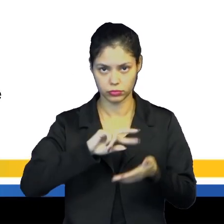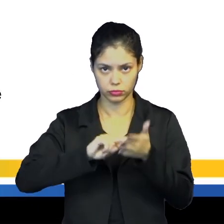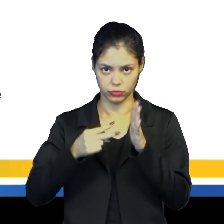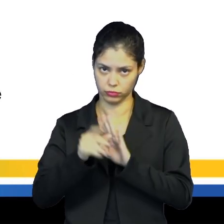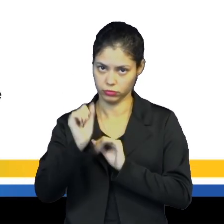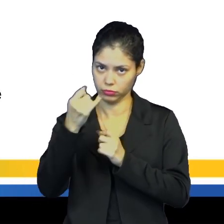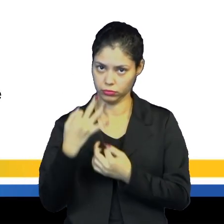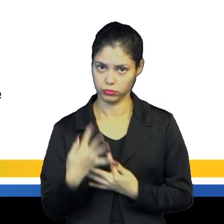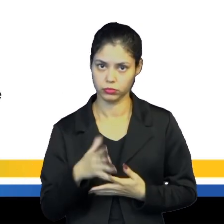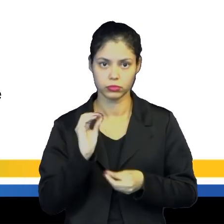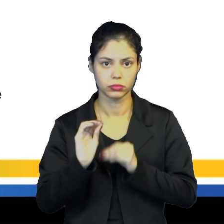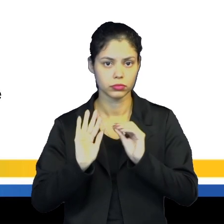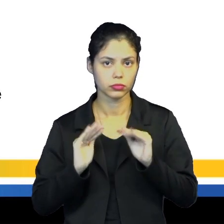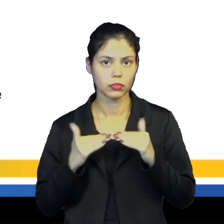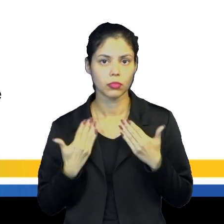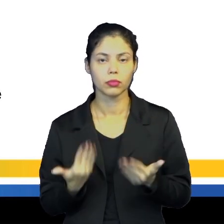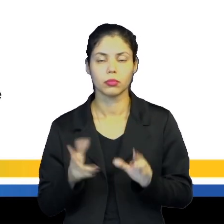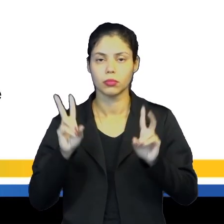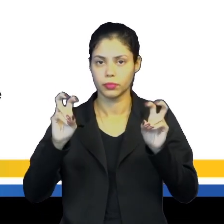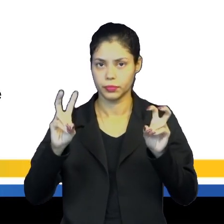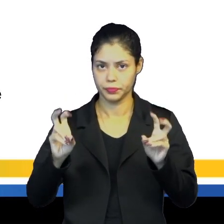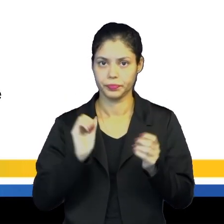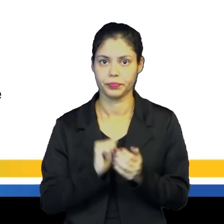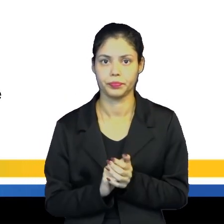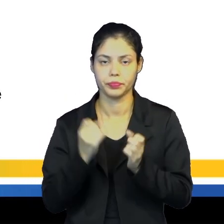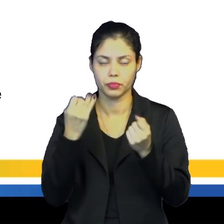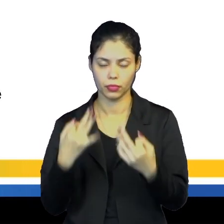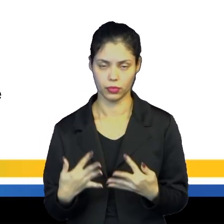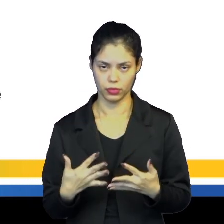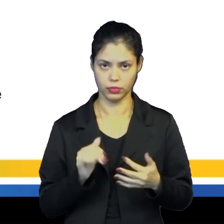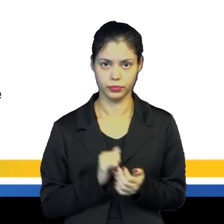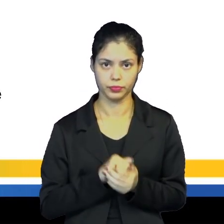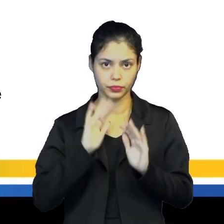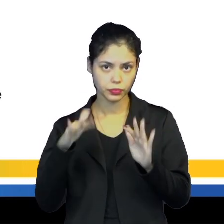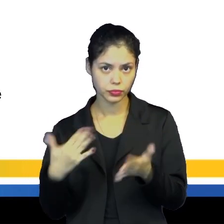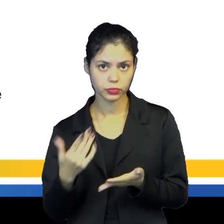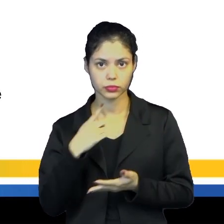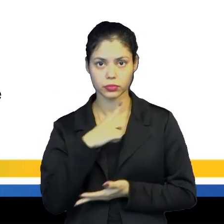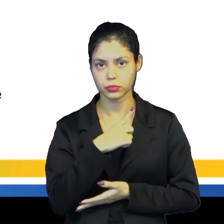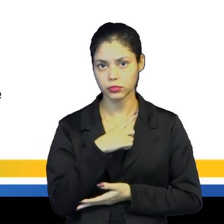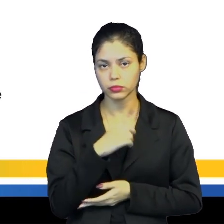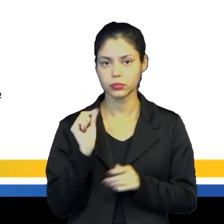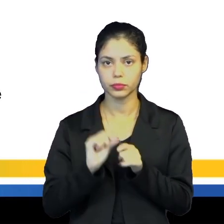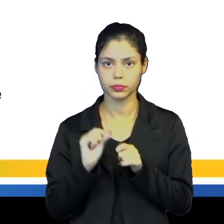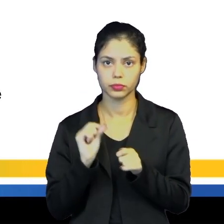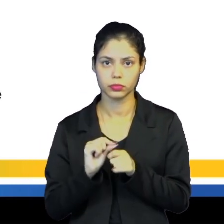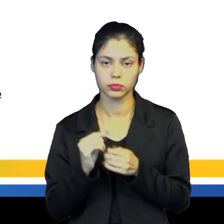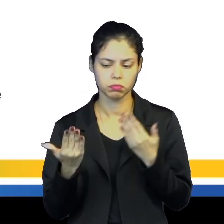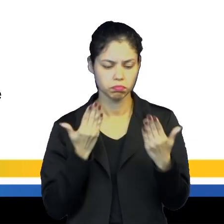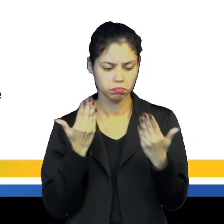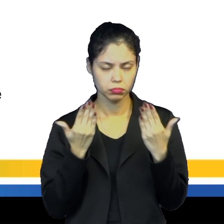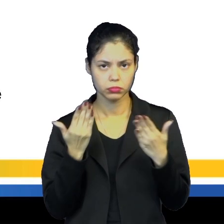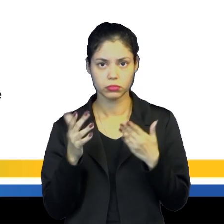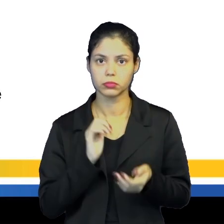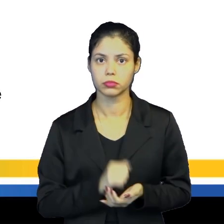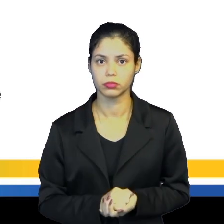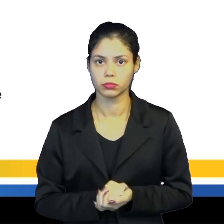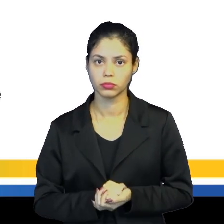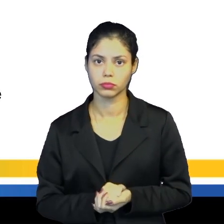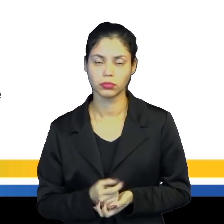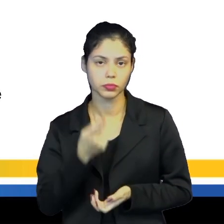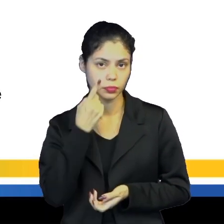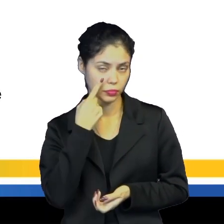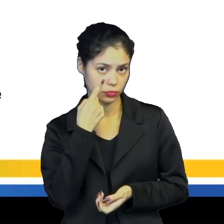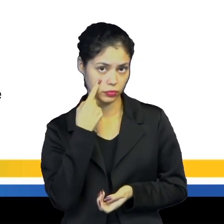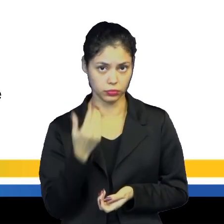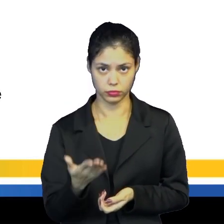dizer sobre qual assunto ela trata e conseguir fazer o comparativos. Então,